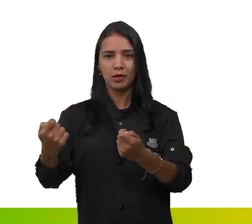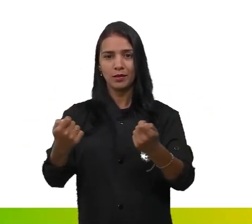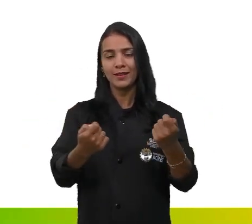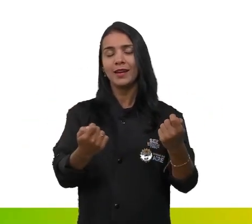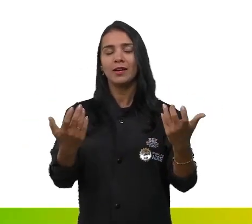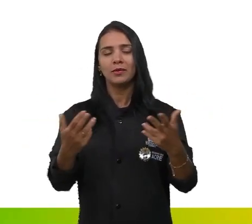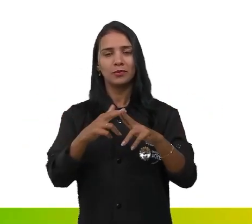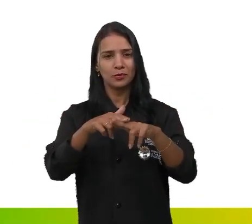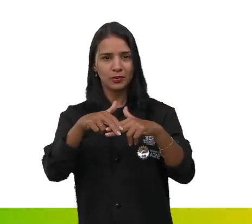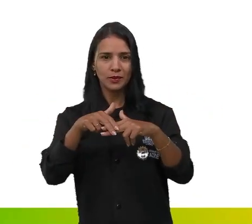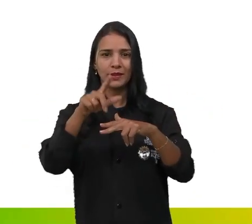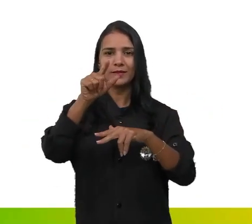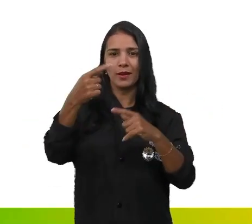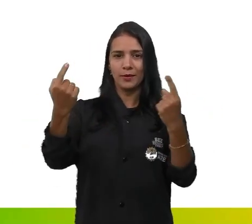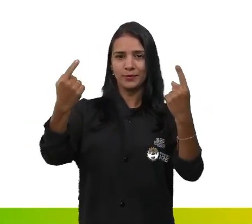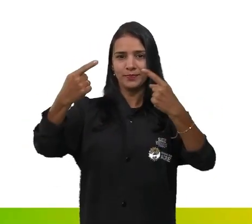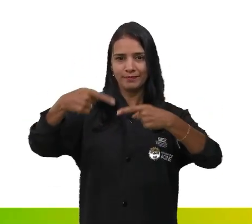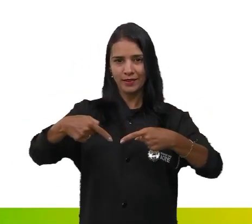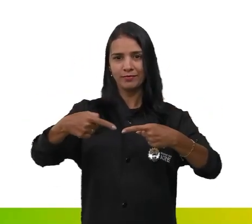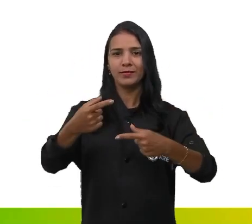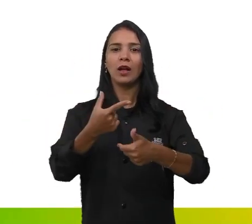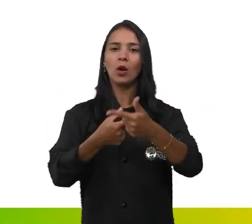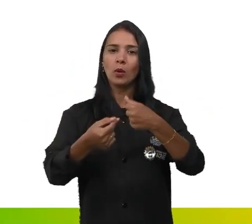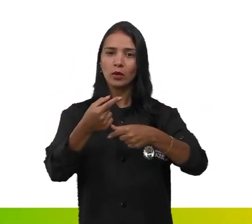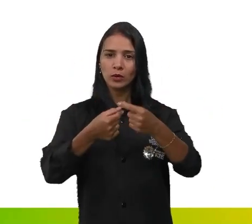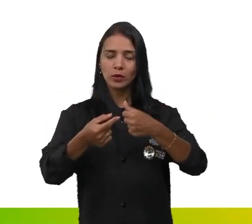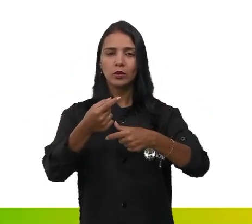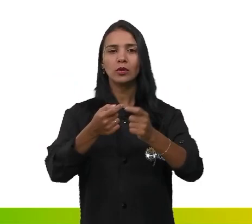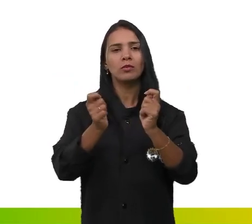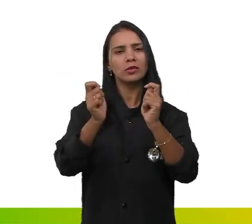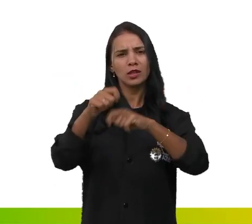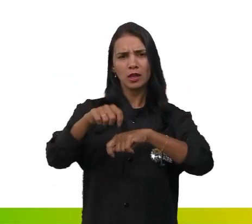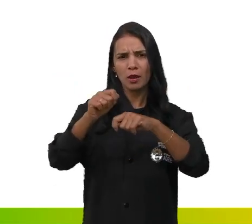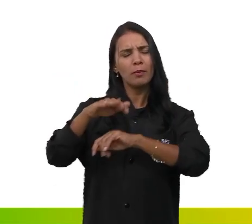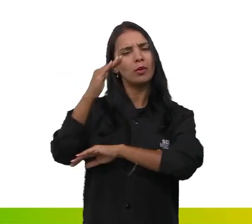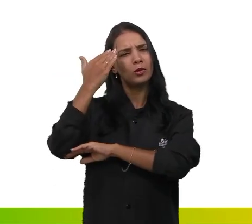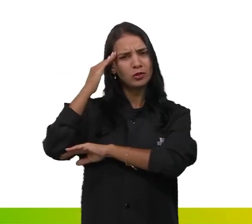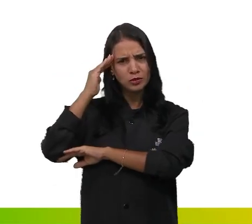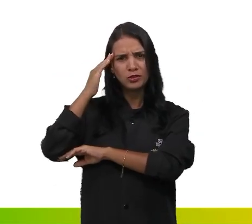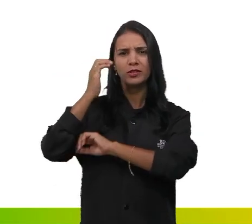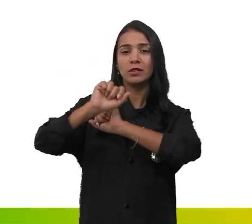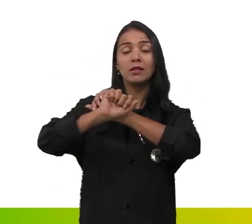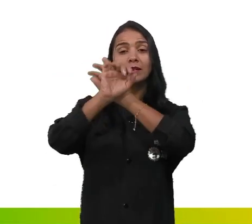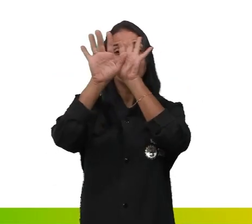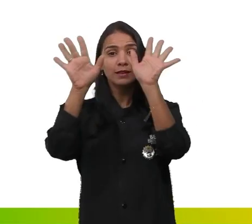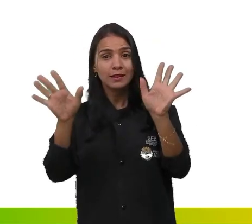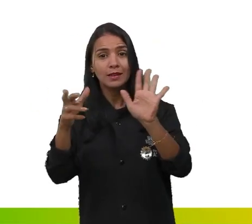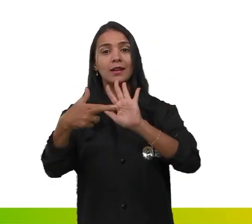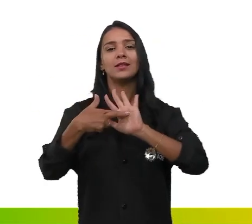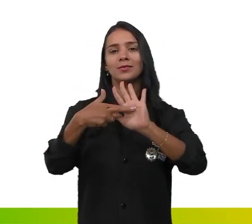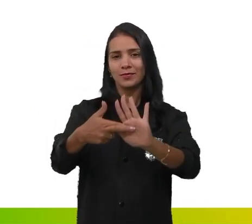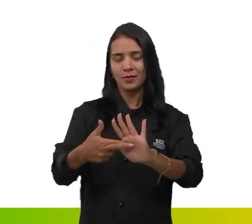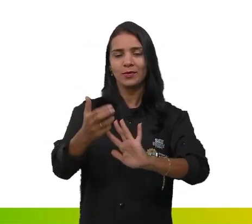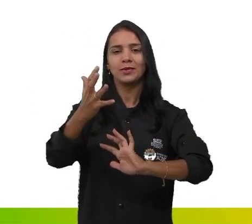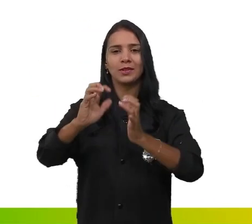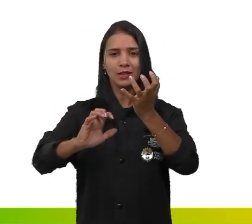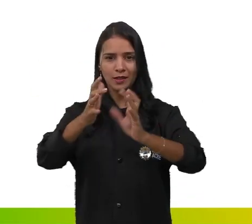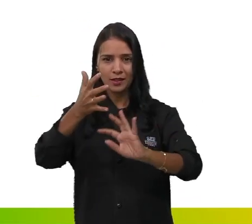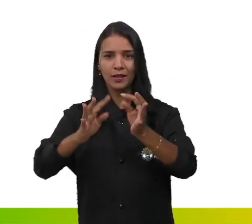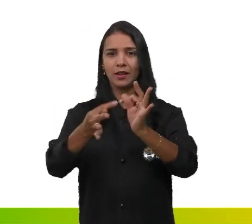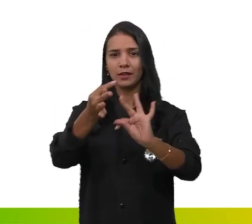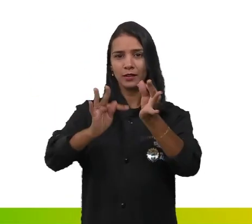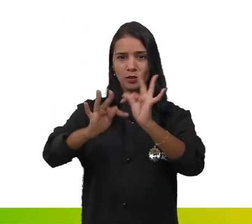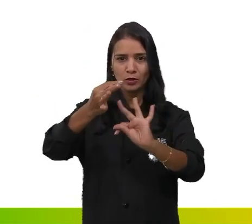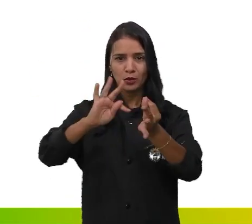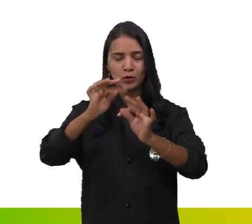uma questão aí, uma disputa econômica que pode ser entendida aí como a questão do que foi a Guerra Fria.